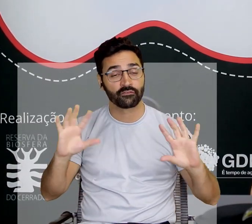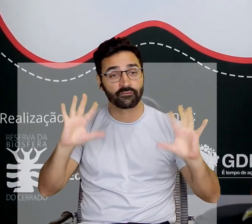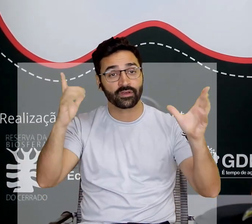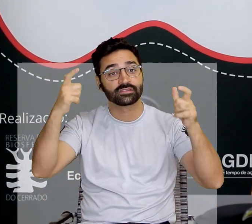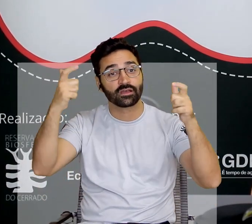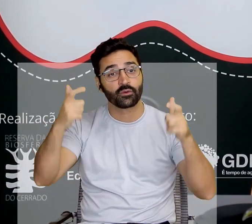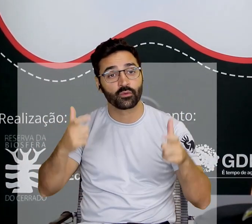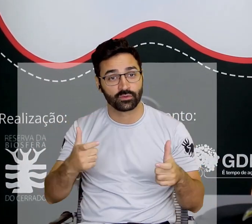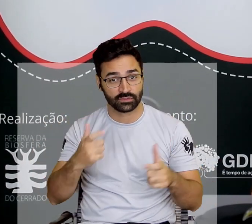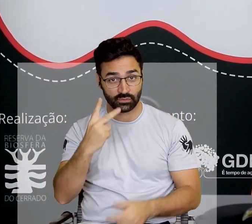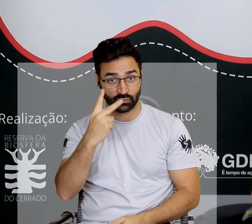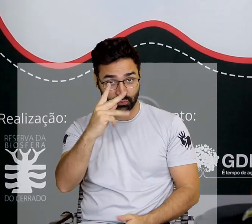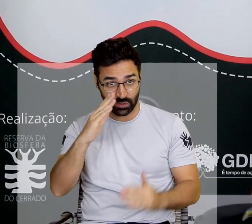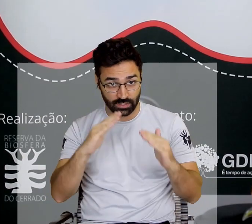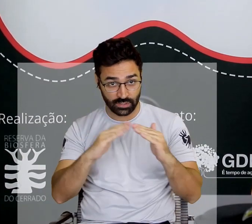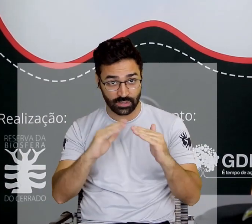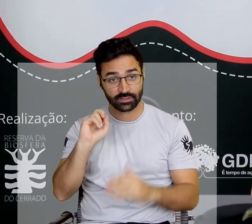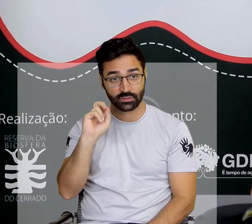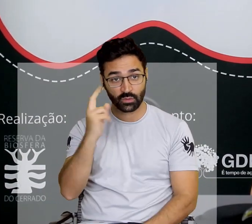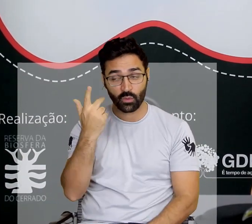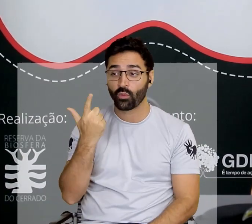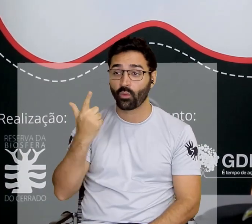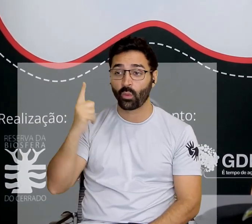casa de alguém?